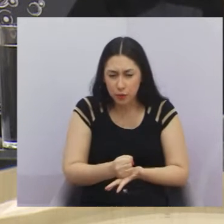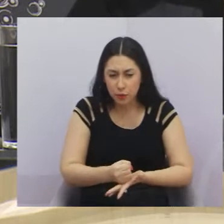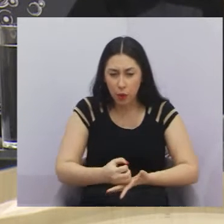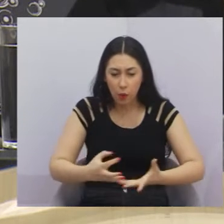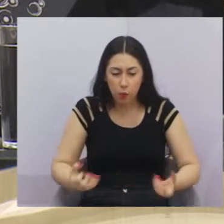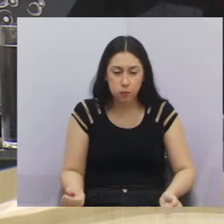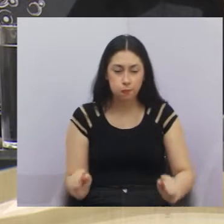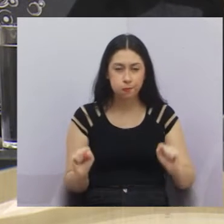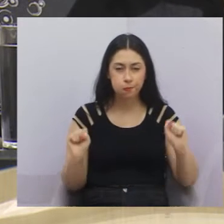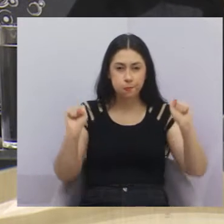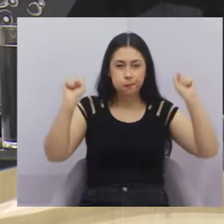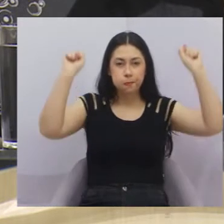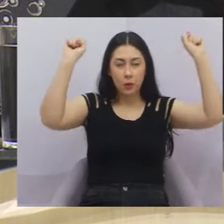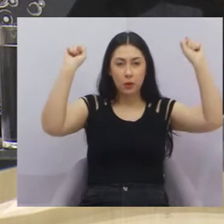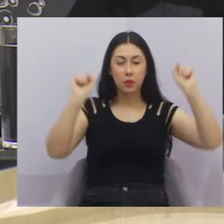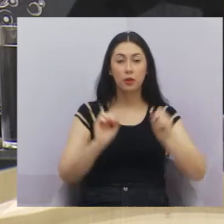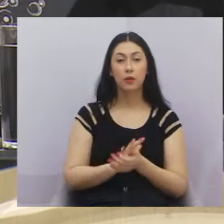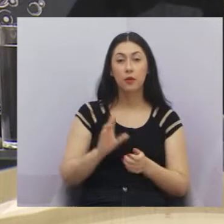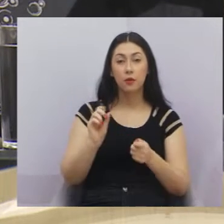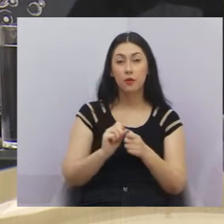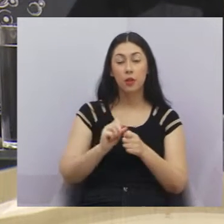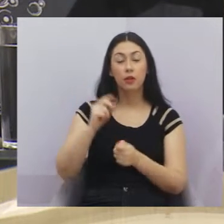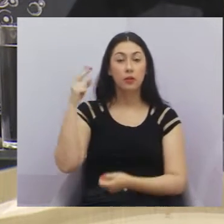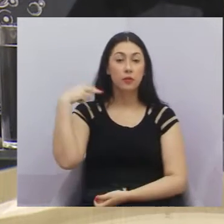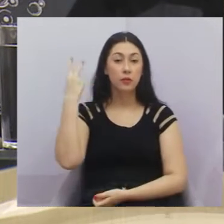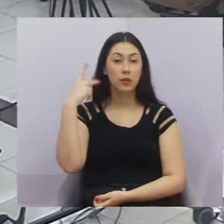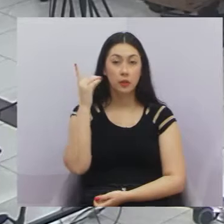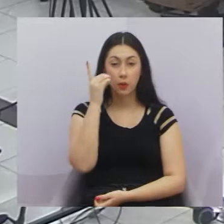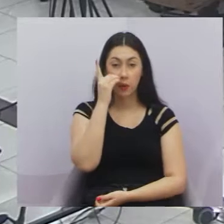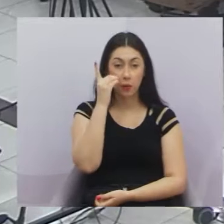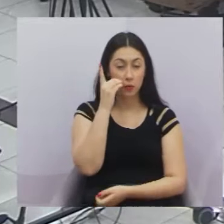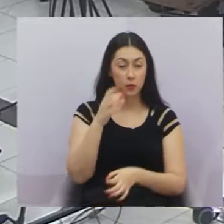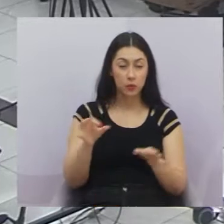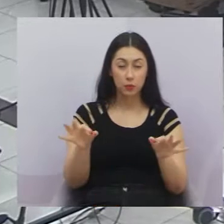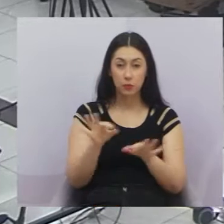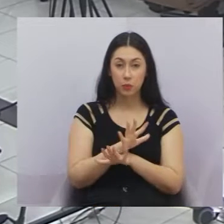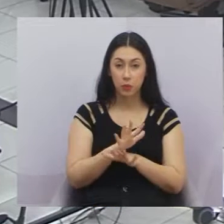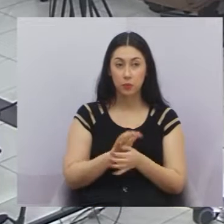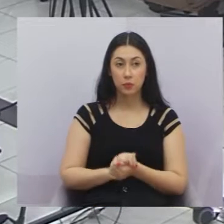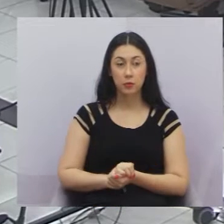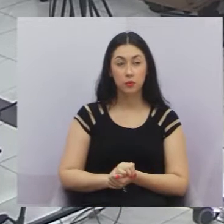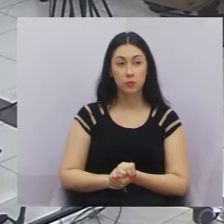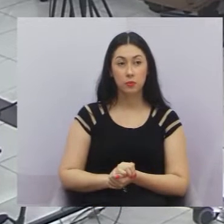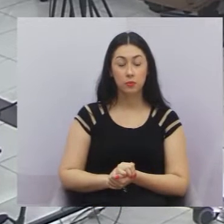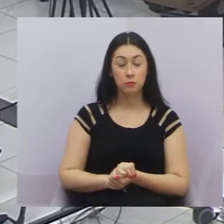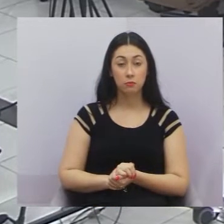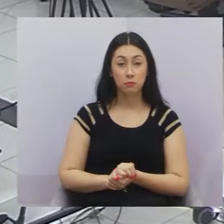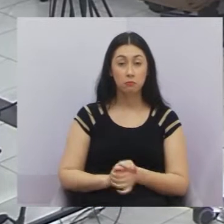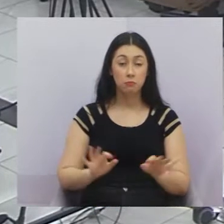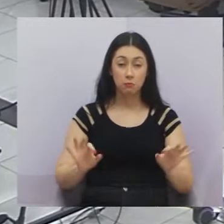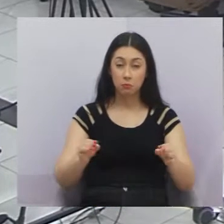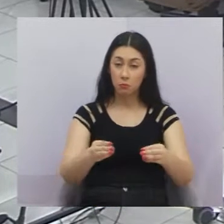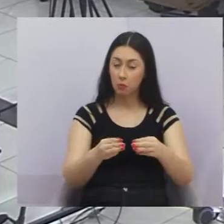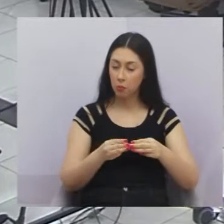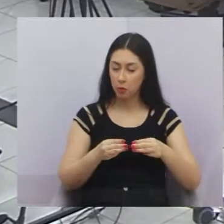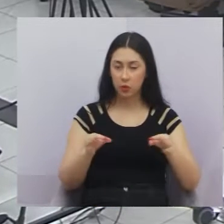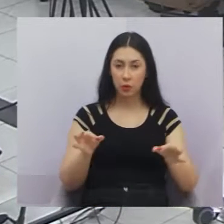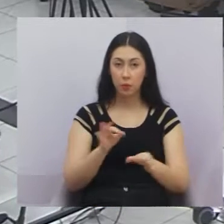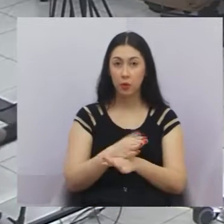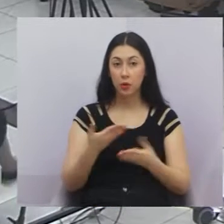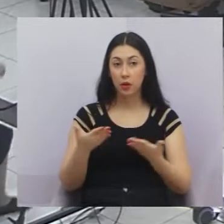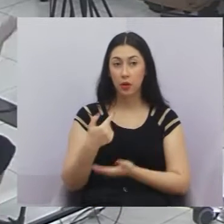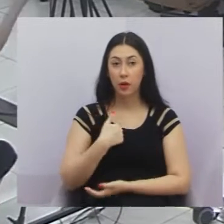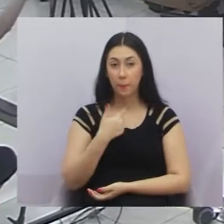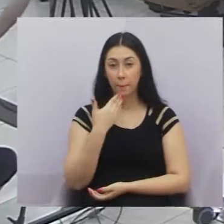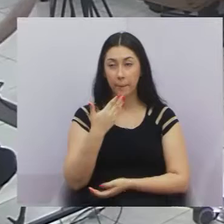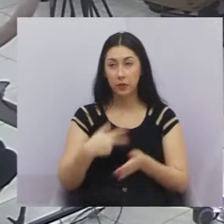Autoria, Dudi. Não temos mais moções, senhor presidente. Não havendo mais moções, solicito ao segundo